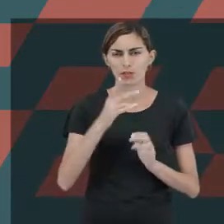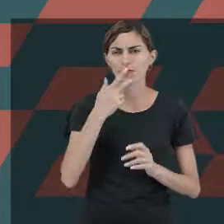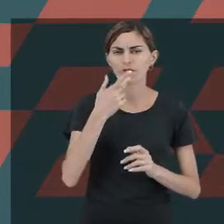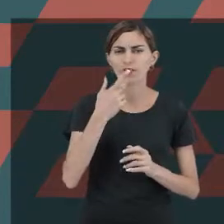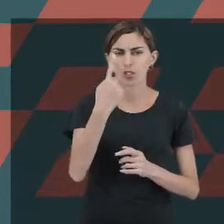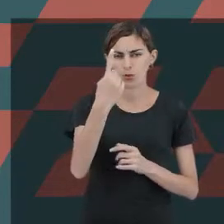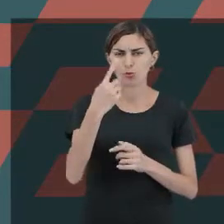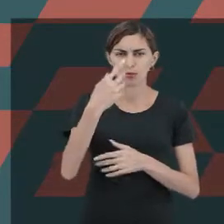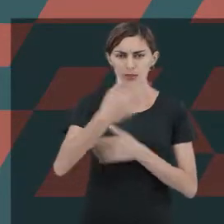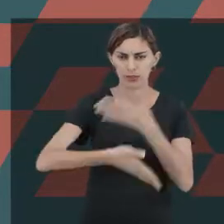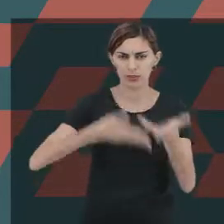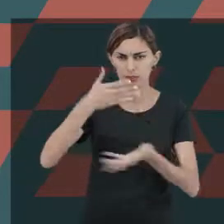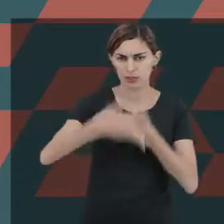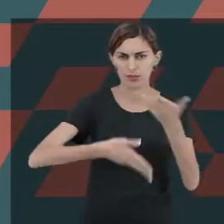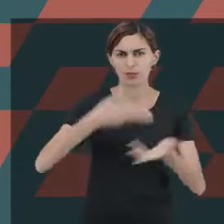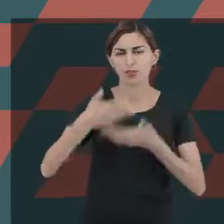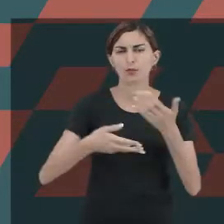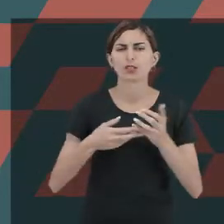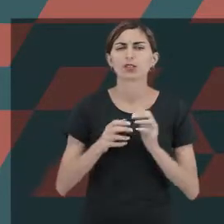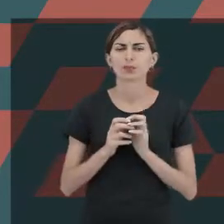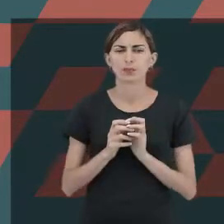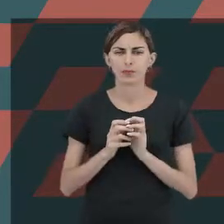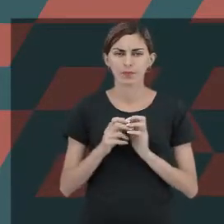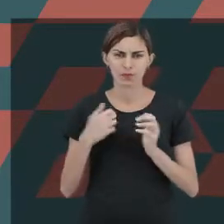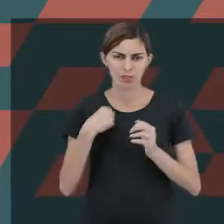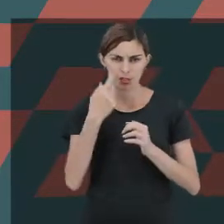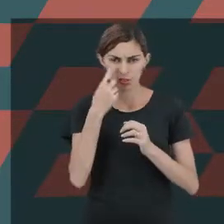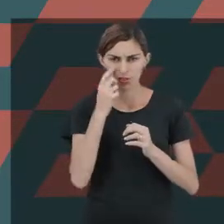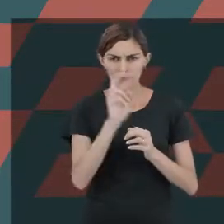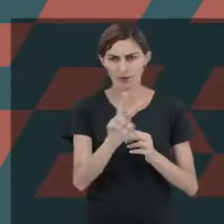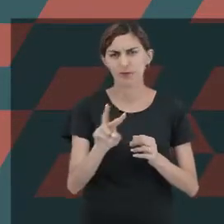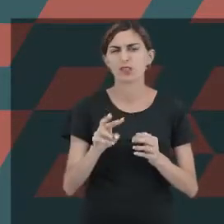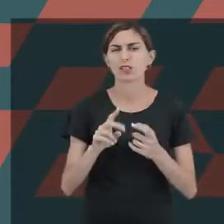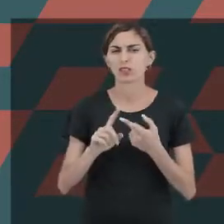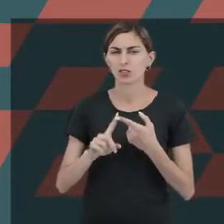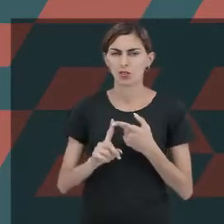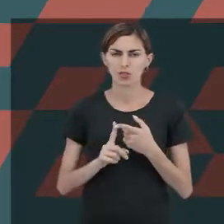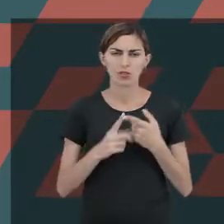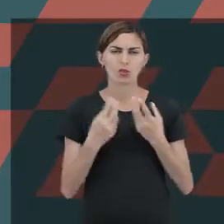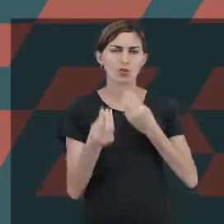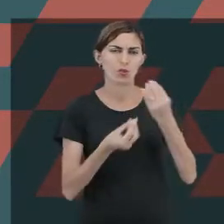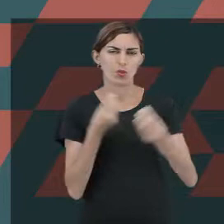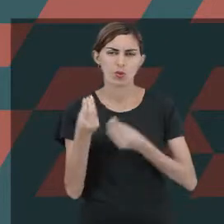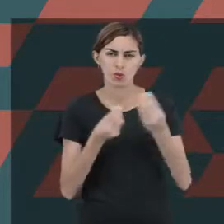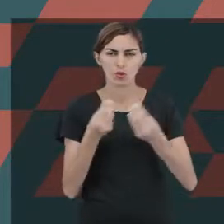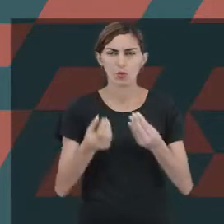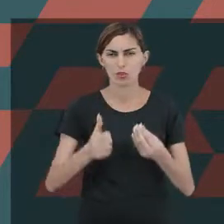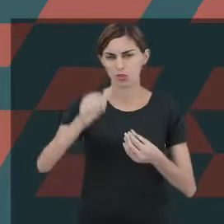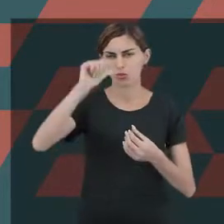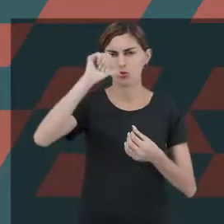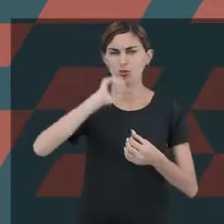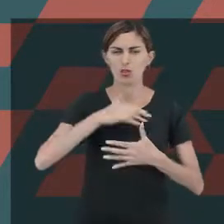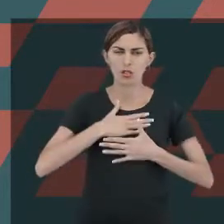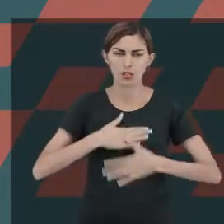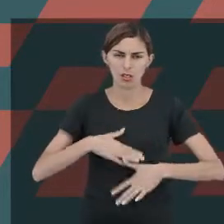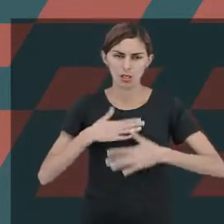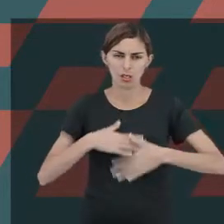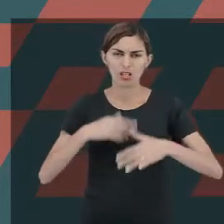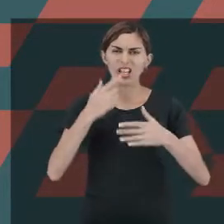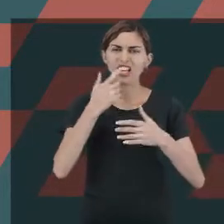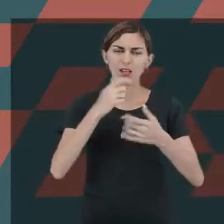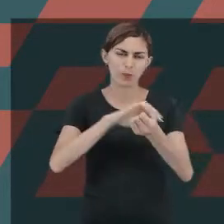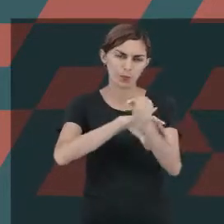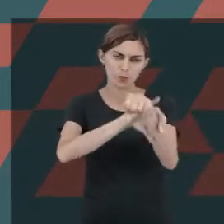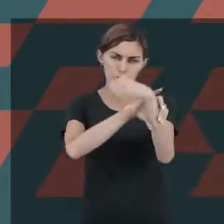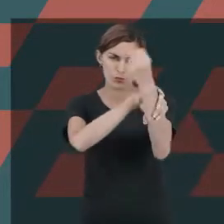para hipertonia, que aí é local, então a gente tem medicamento, a gente tem sistêmico que a gente toma para poder causar, por exemplo, o relaxamento do músculo e essa criança